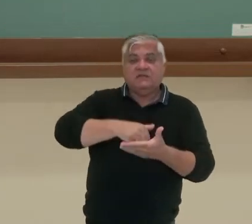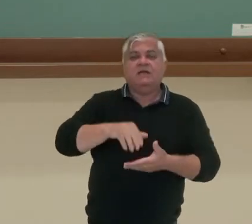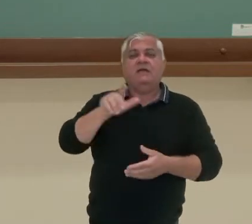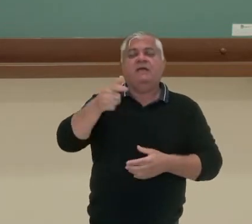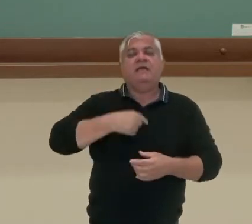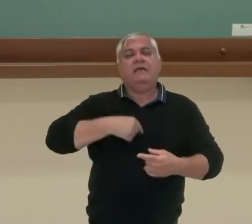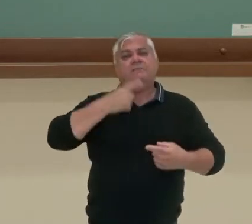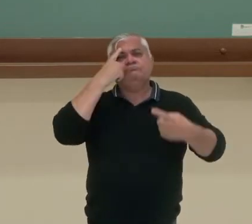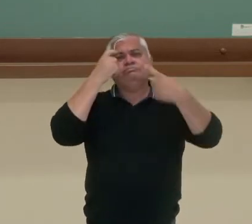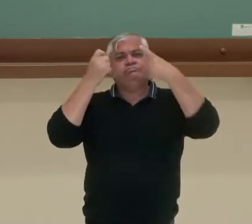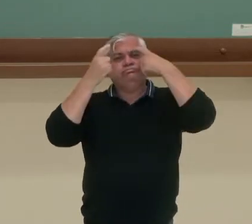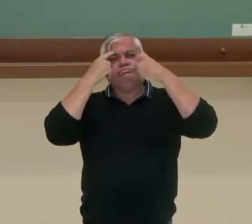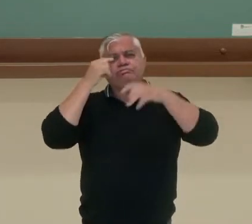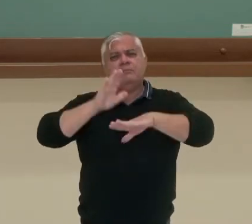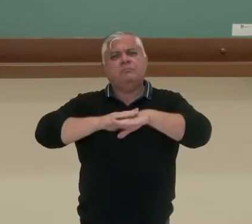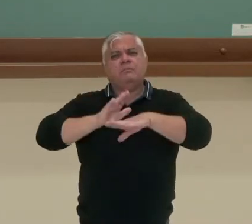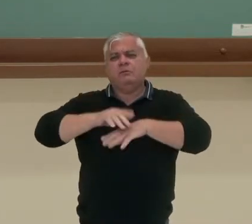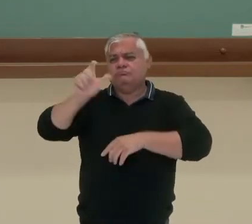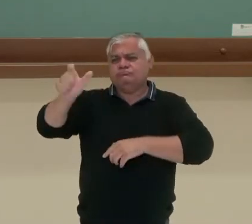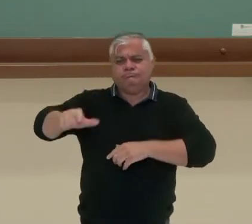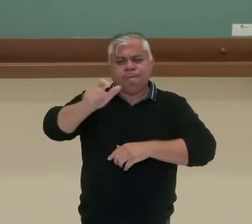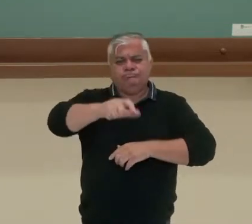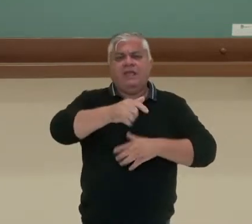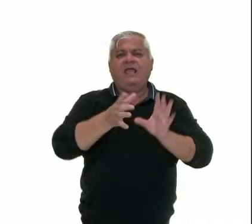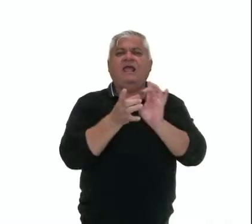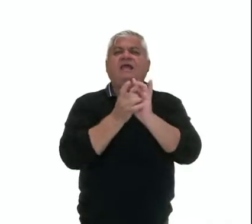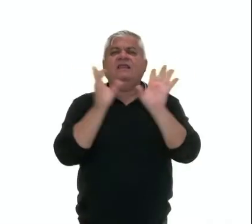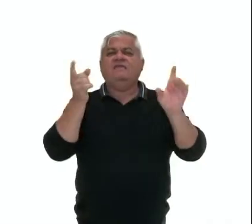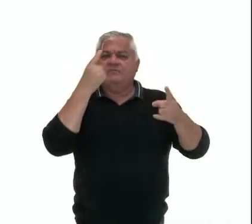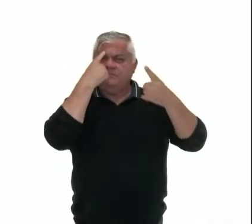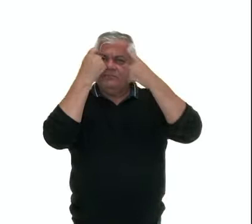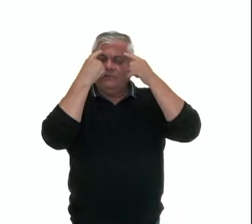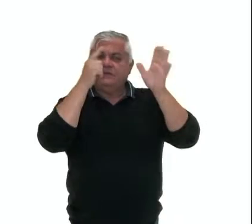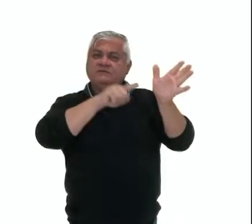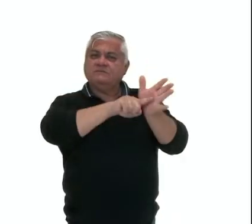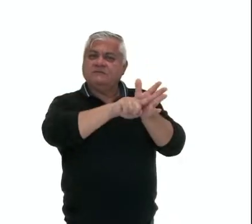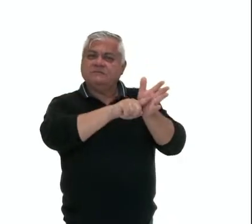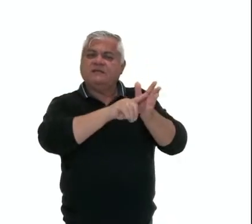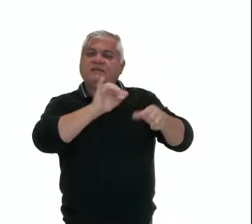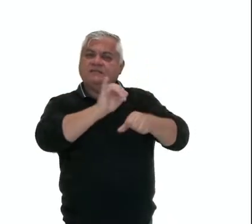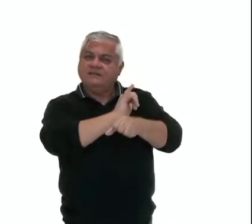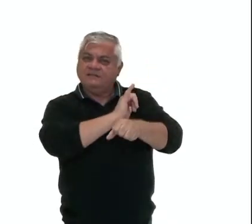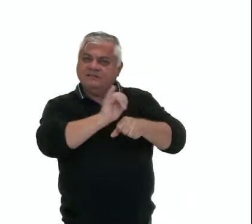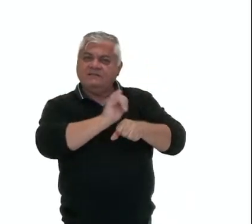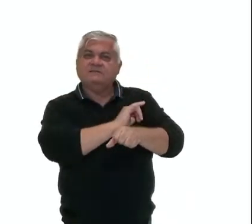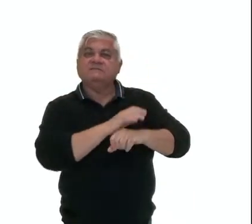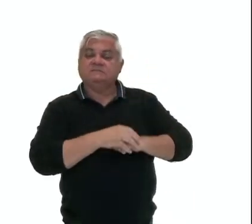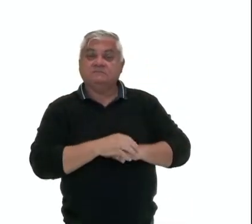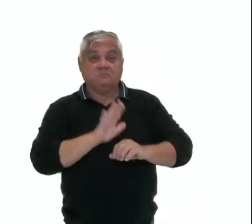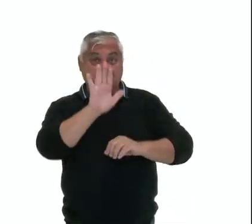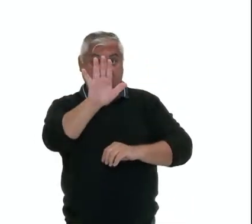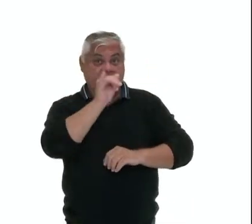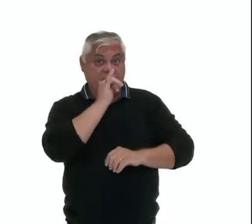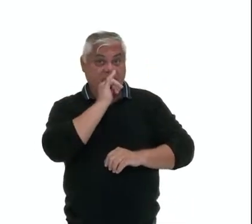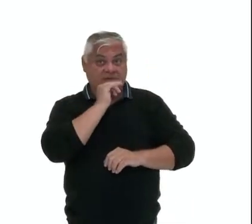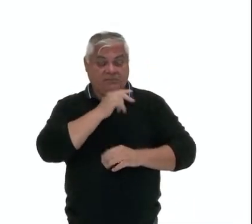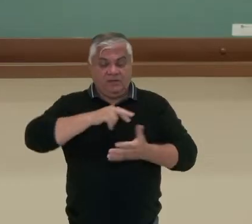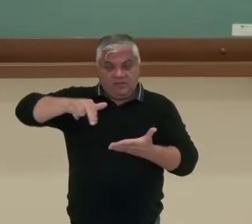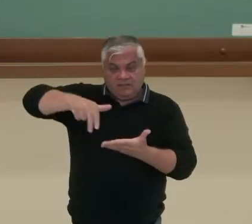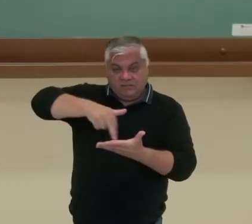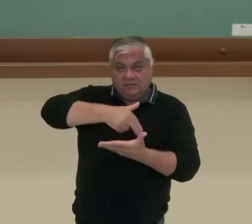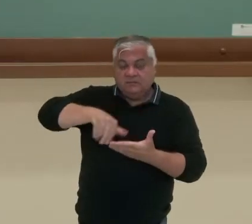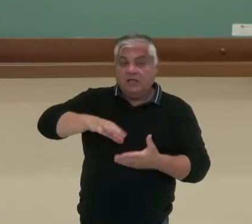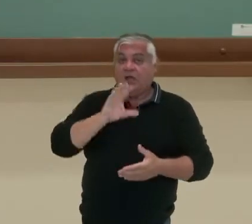não reprodutivo. Cada artista tem suas inquietações, estratégias de pesquisa e experimentação. Então, claro que a dança contemporânea você tem